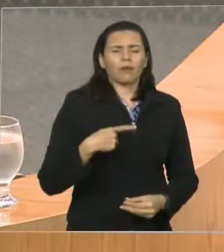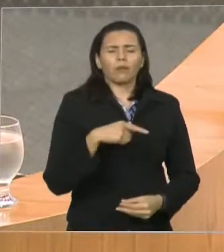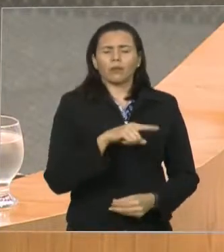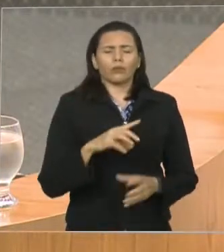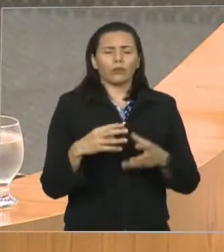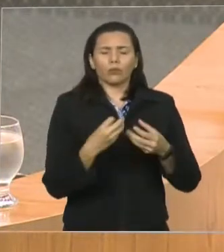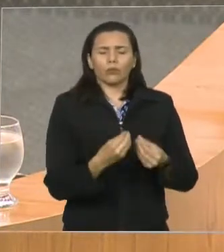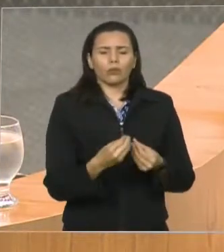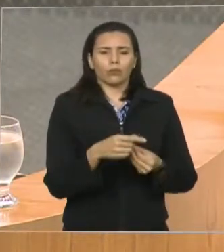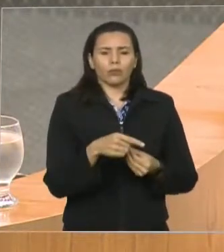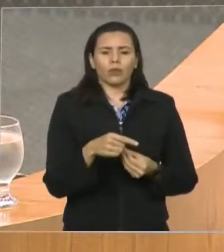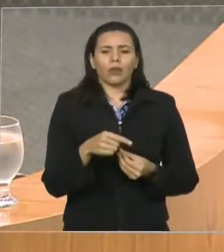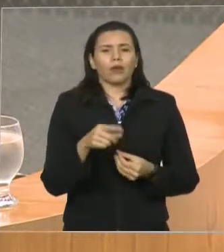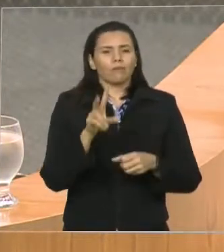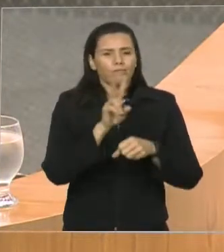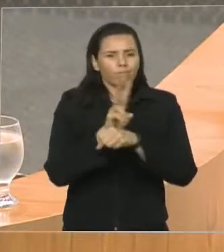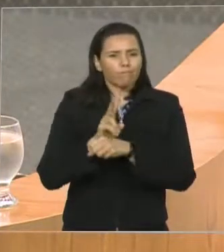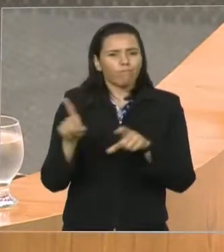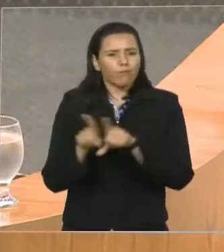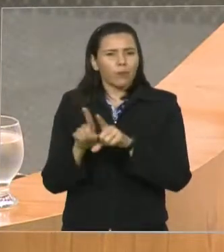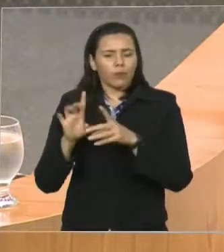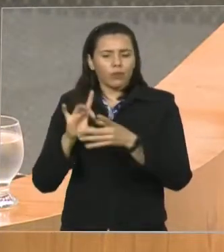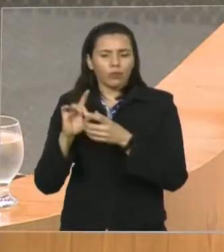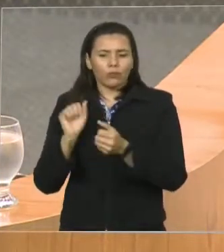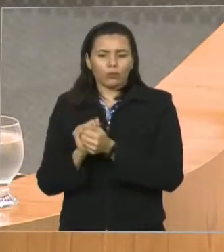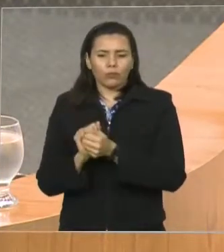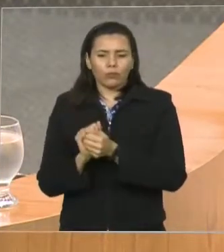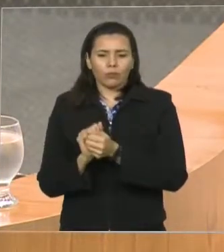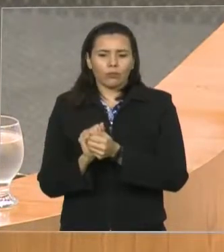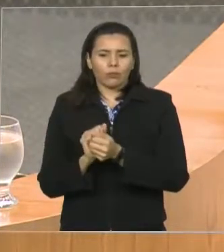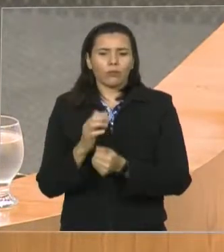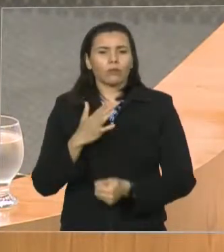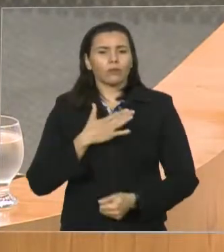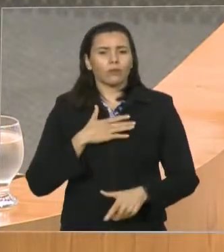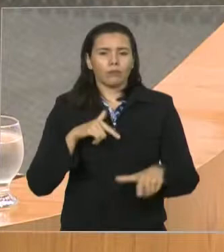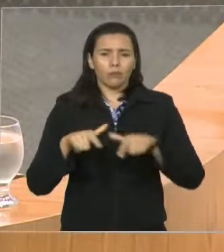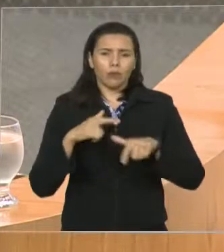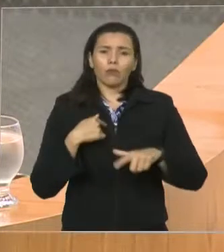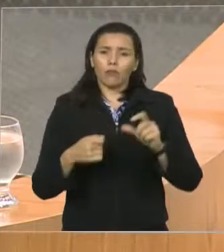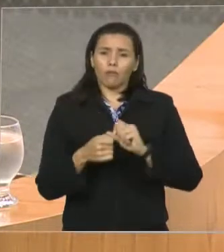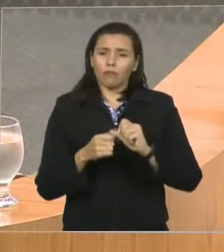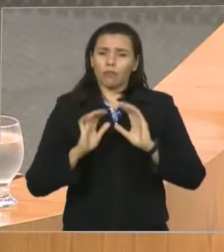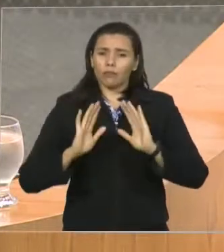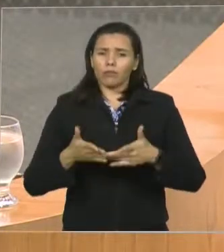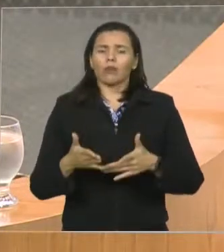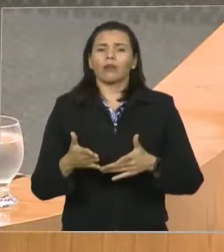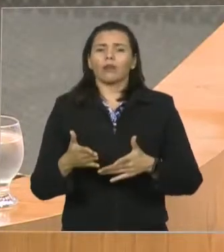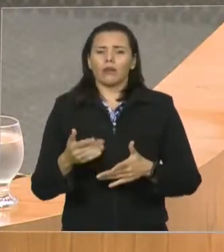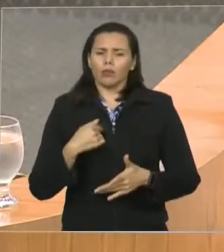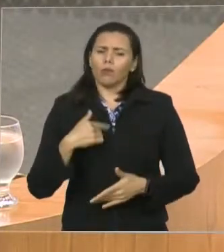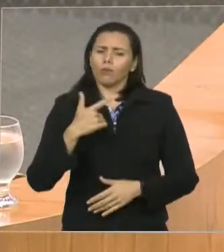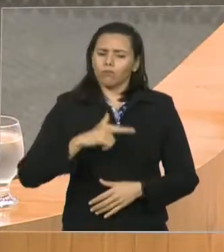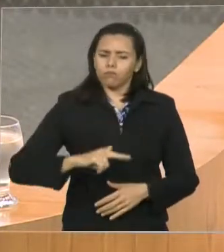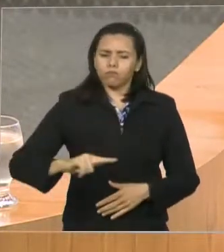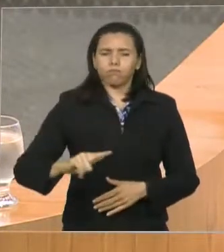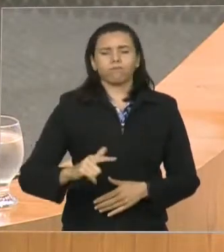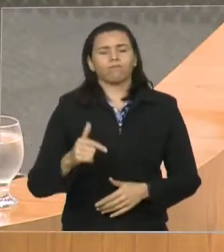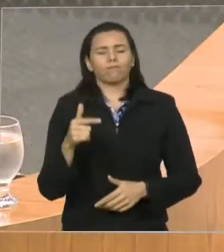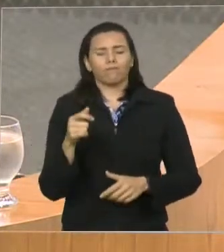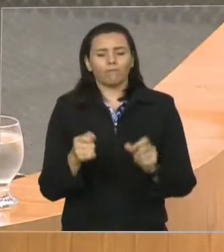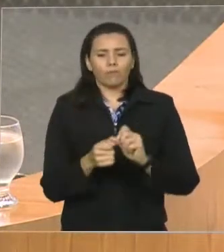que realizaremos e ao trabalho que já realizamos. Então, hoje, o Dia Internacional da Erradicação da